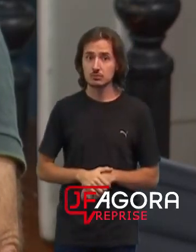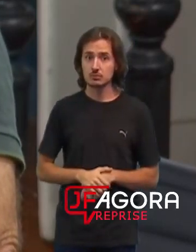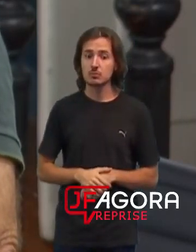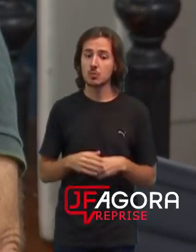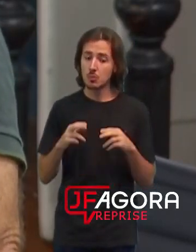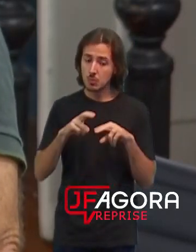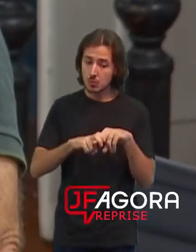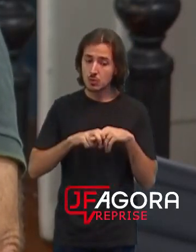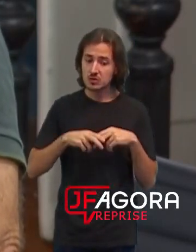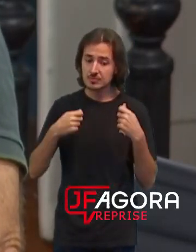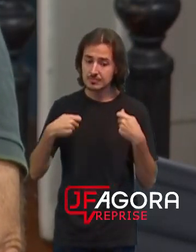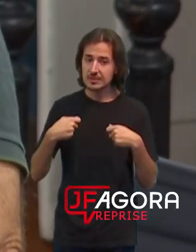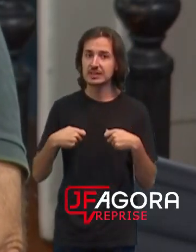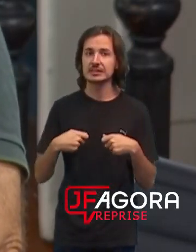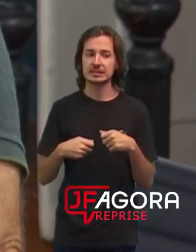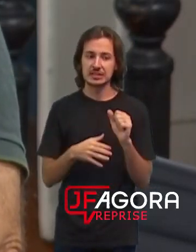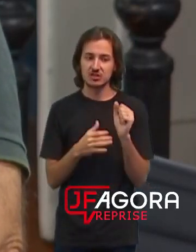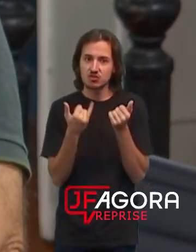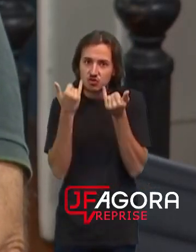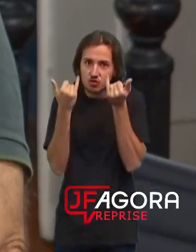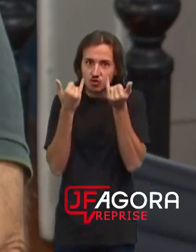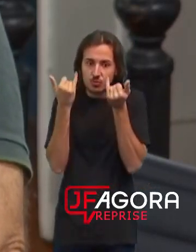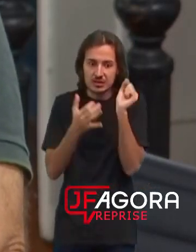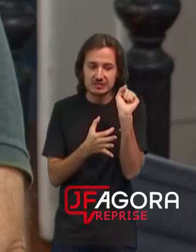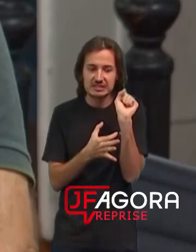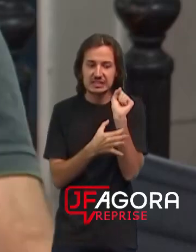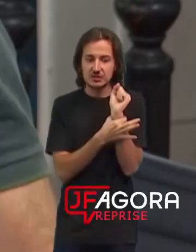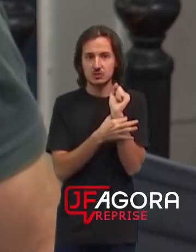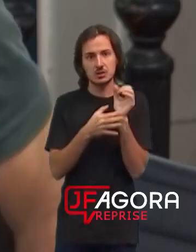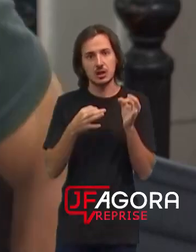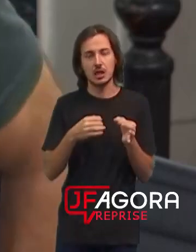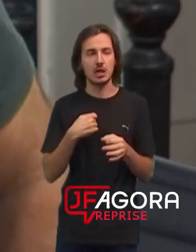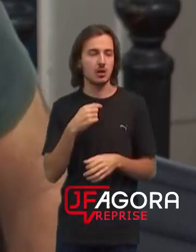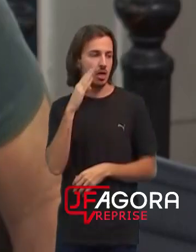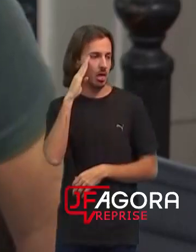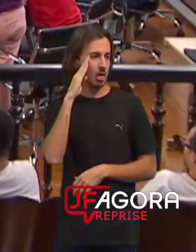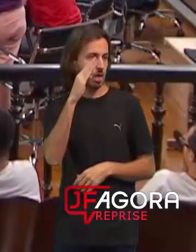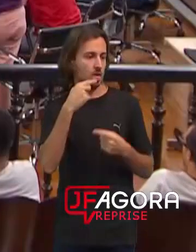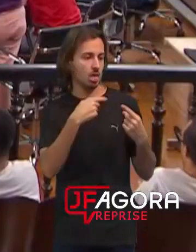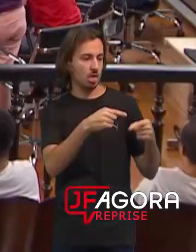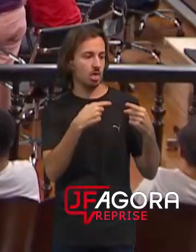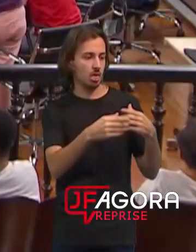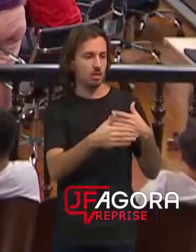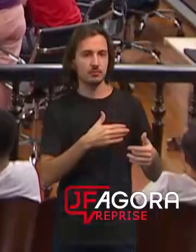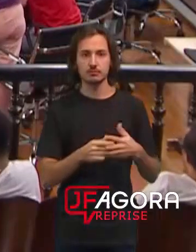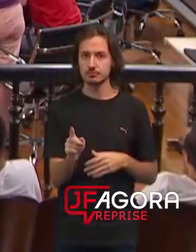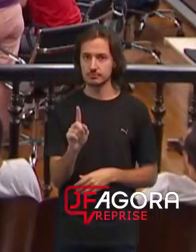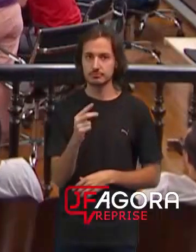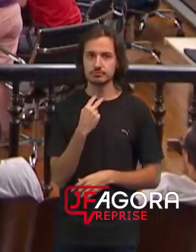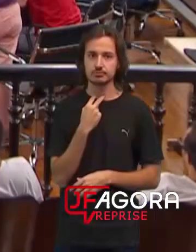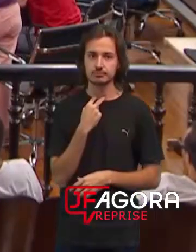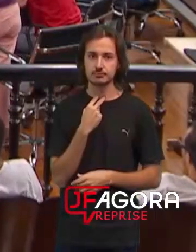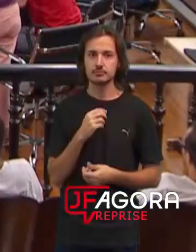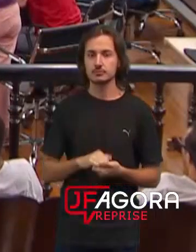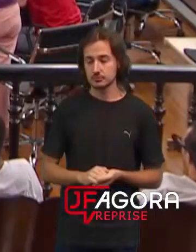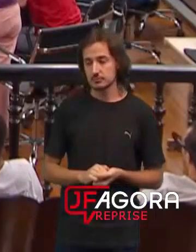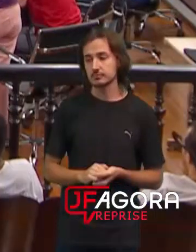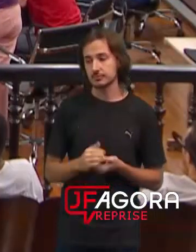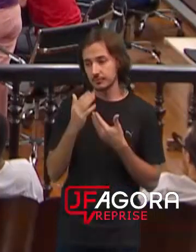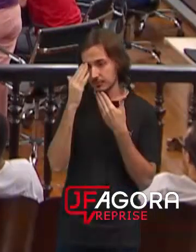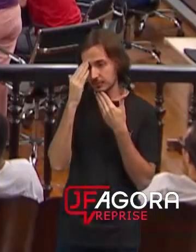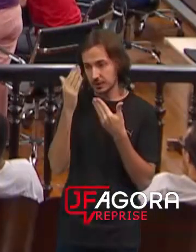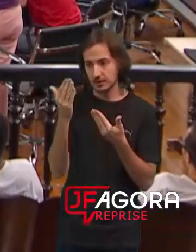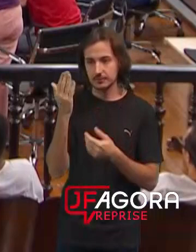muita segurança para falar de uma instituição igual ao Exército Brasileiro. Obrigado, presidente. Muito bem, vereador João Vago, o seu posicionamento. Pela